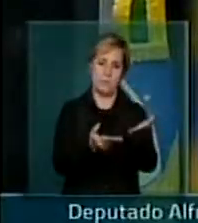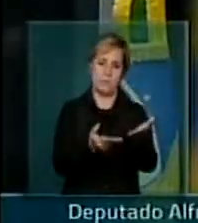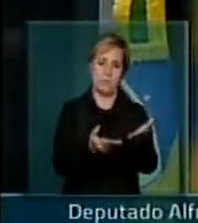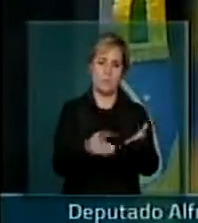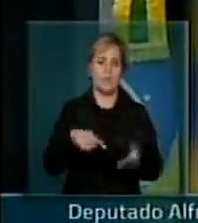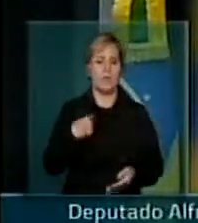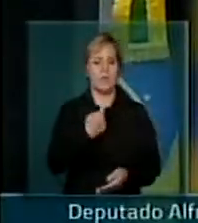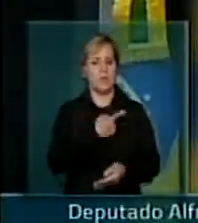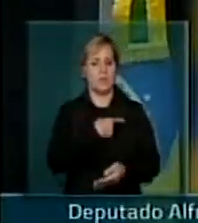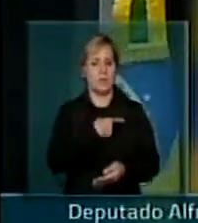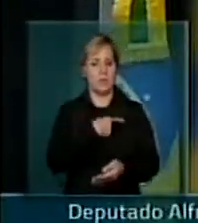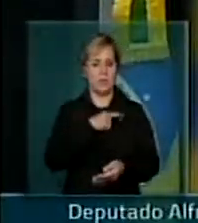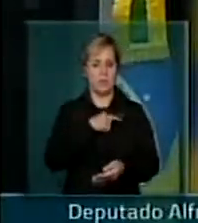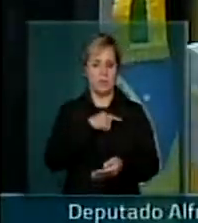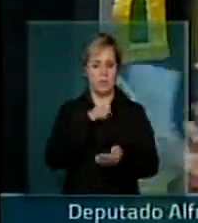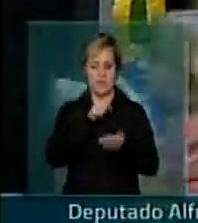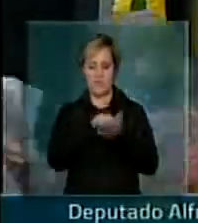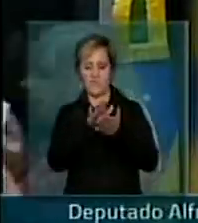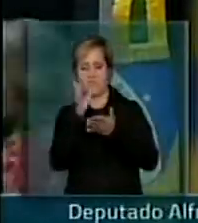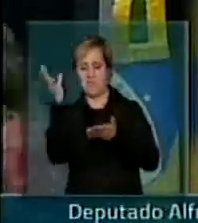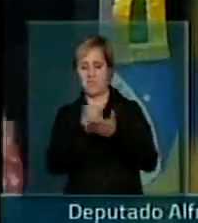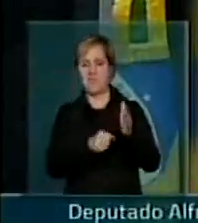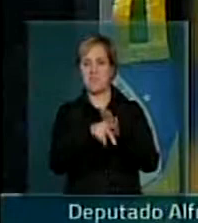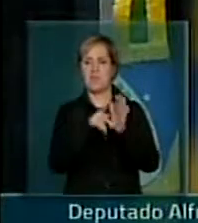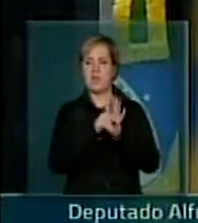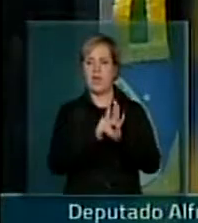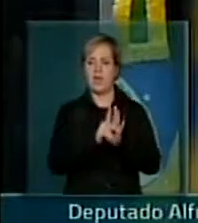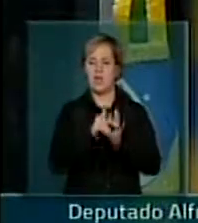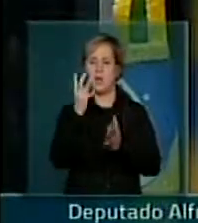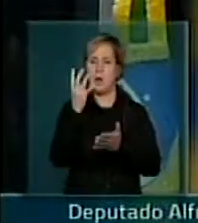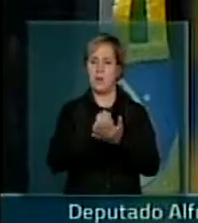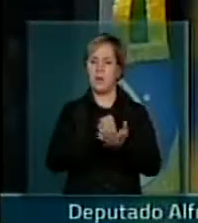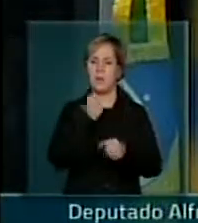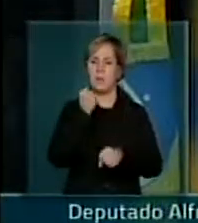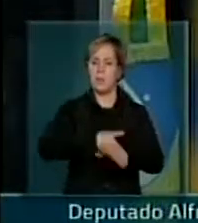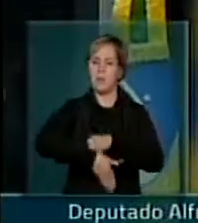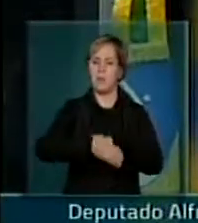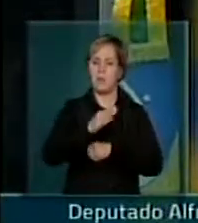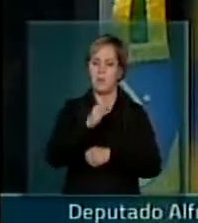fomos vítimas de um golpe regimental baixo,